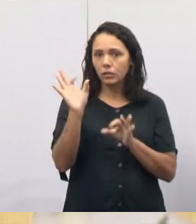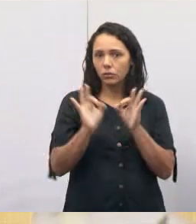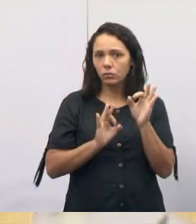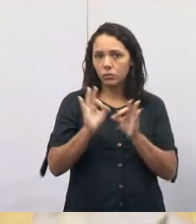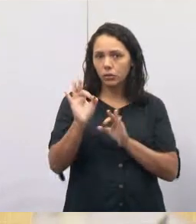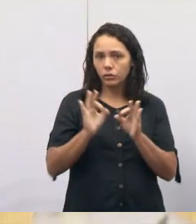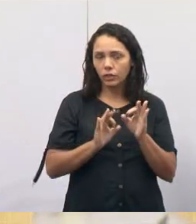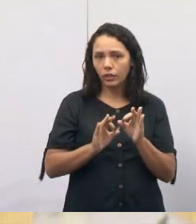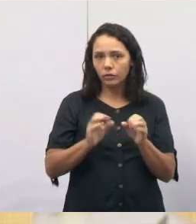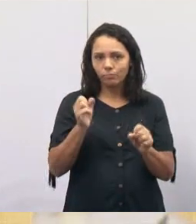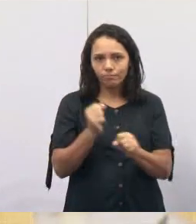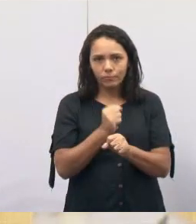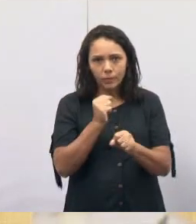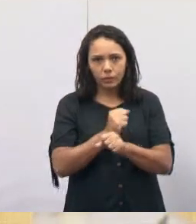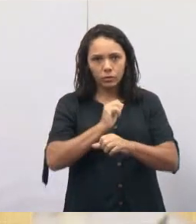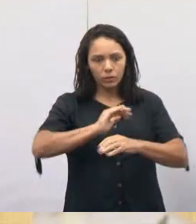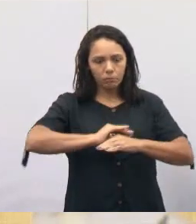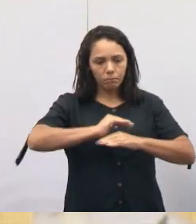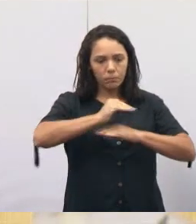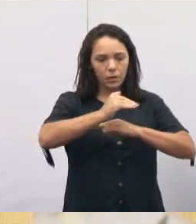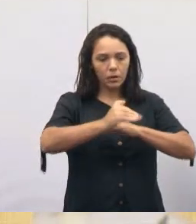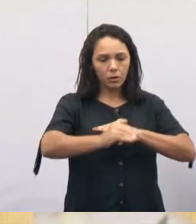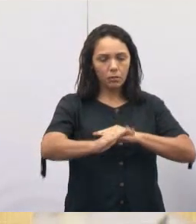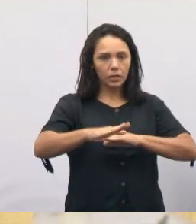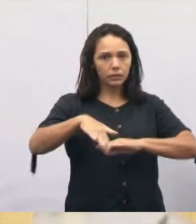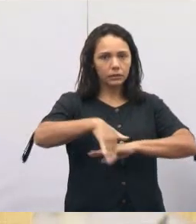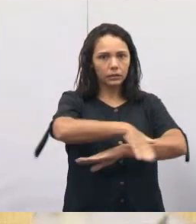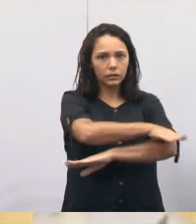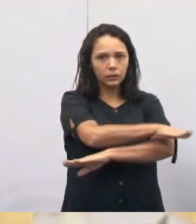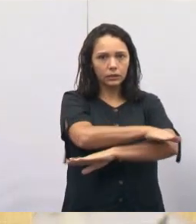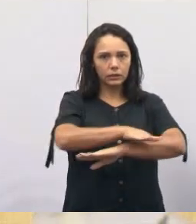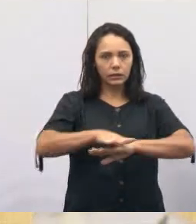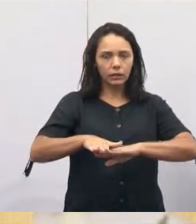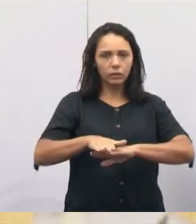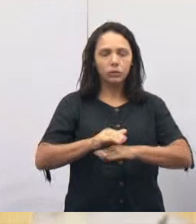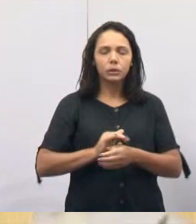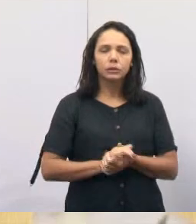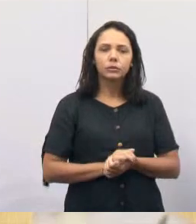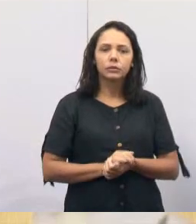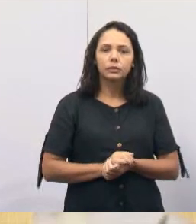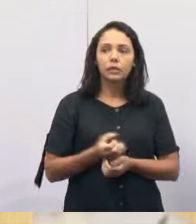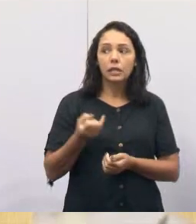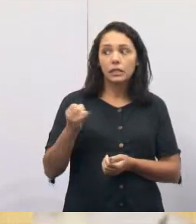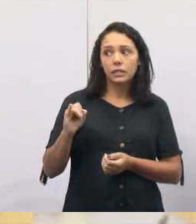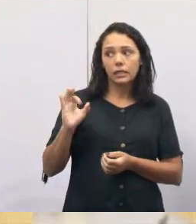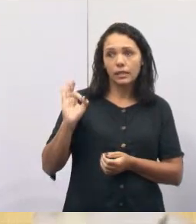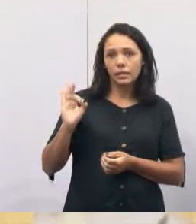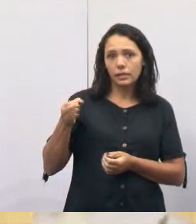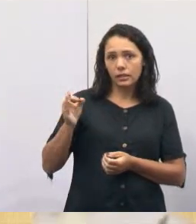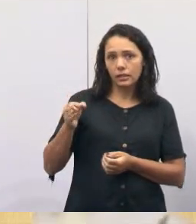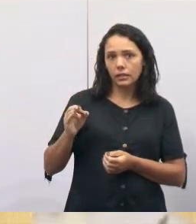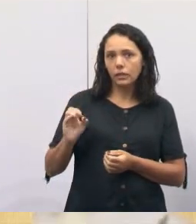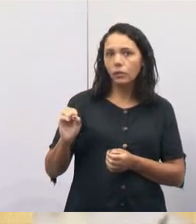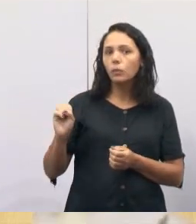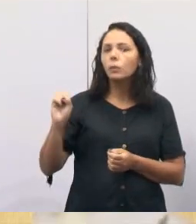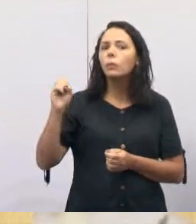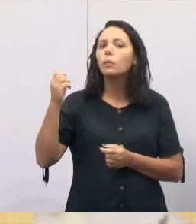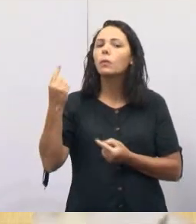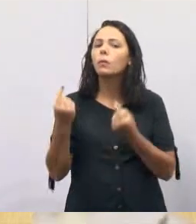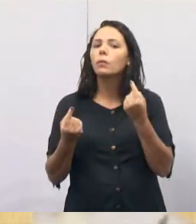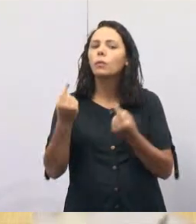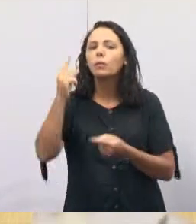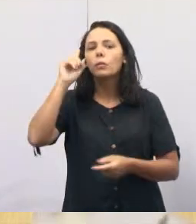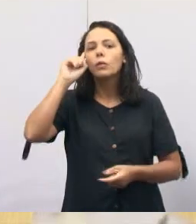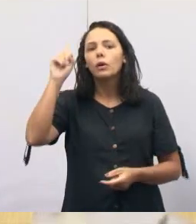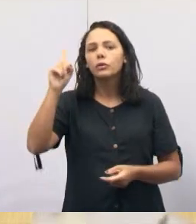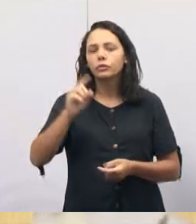projeto para construção de lombada elevada nos locais citados? Em caso positivo, com a data prevista, autoria